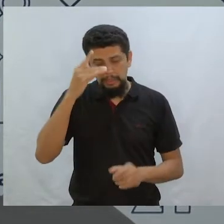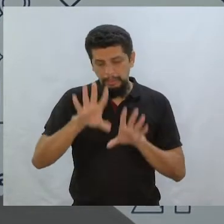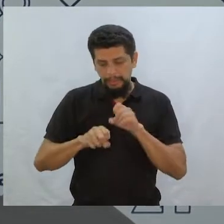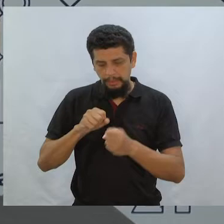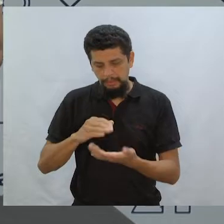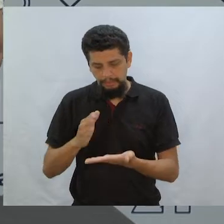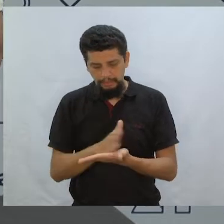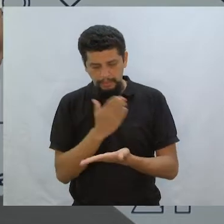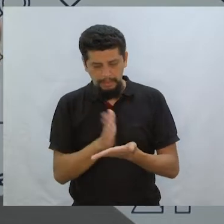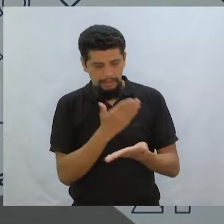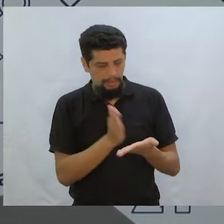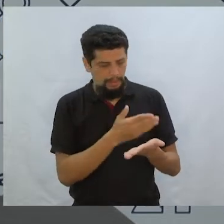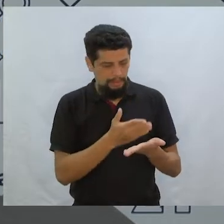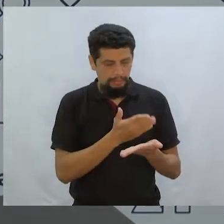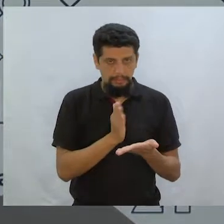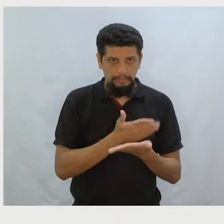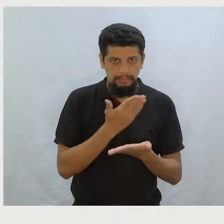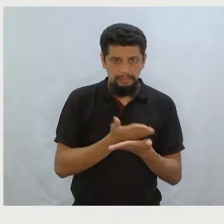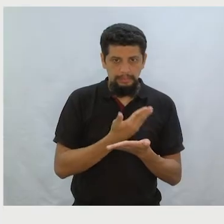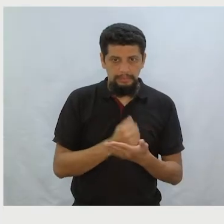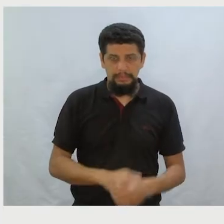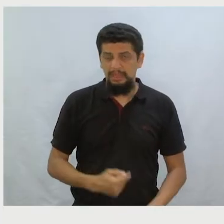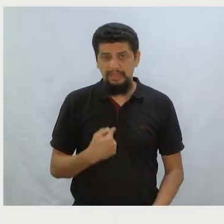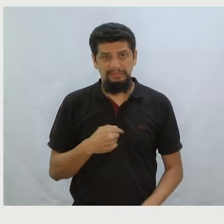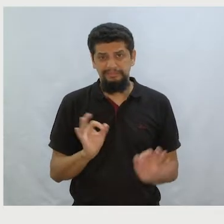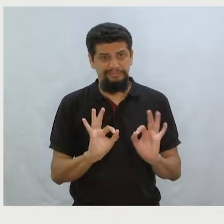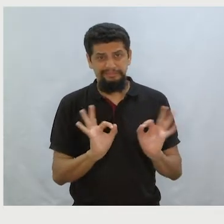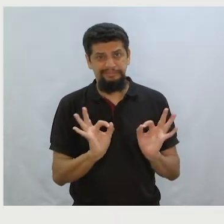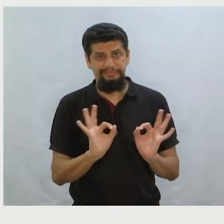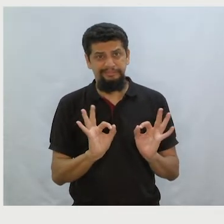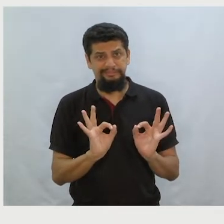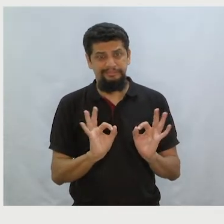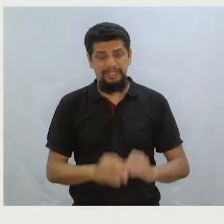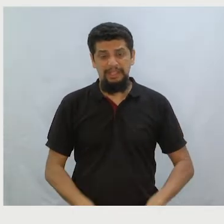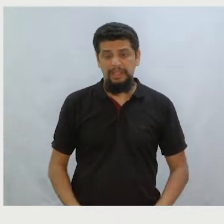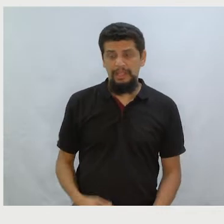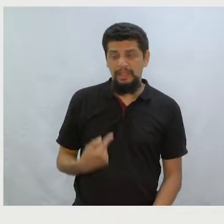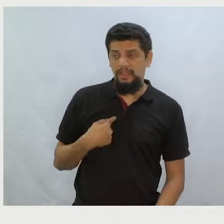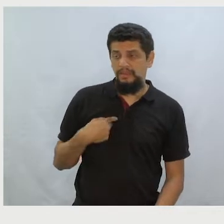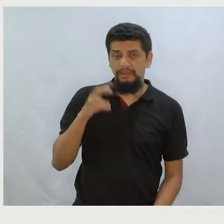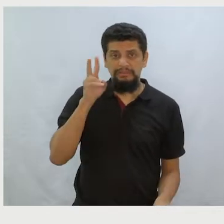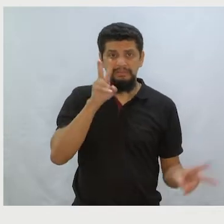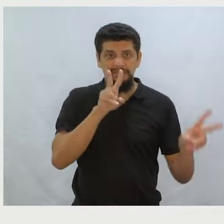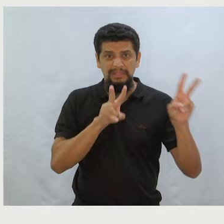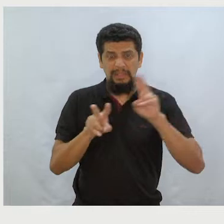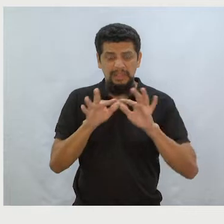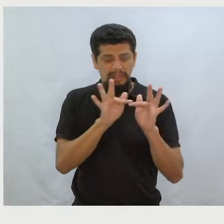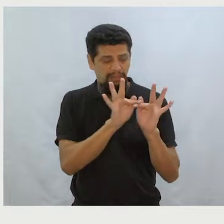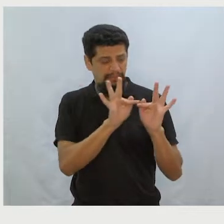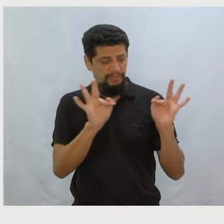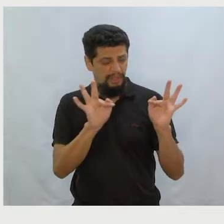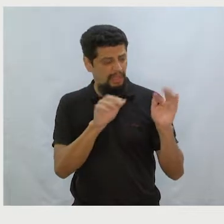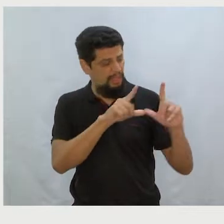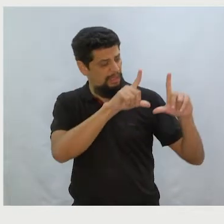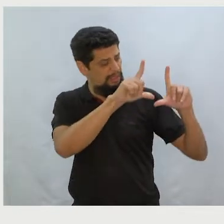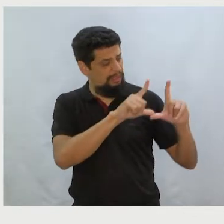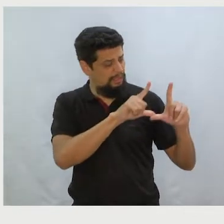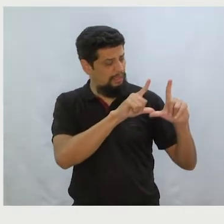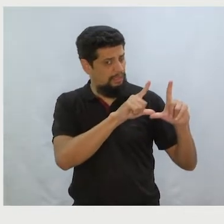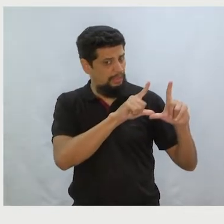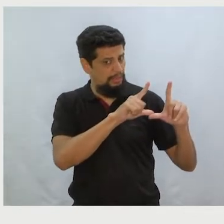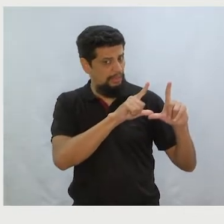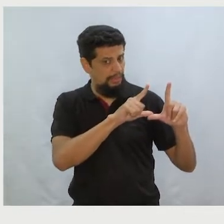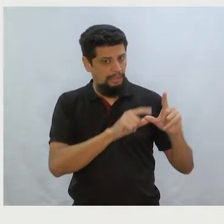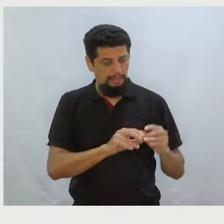caderno de dentro da mochila menos eu eu fiquei olhando para aquela frase no quadro enquanto